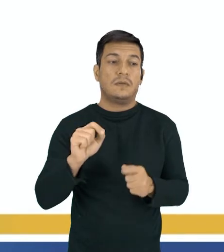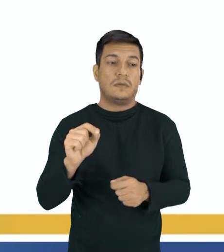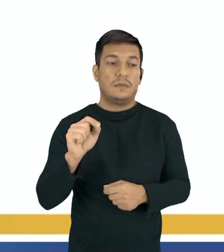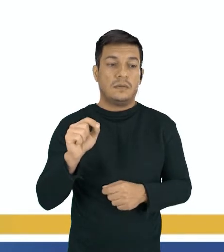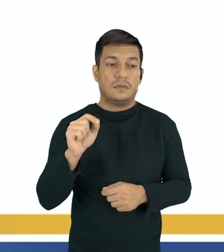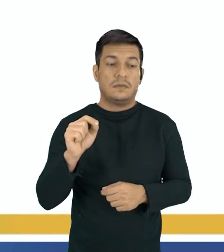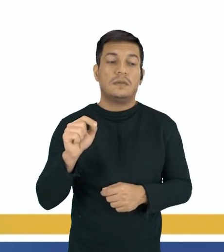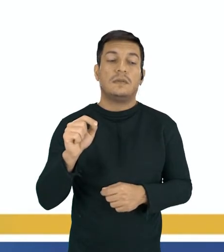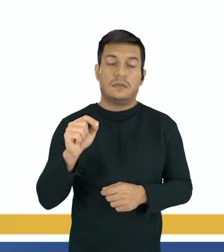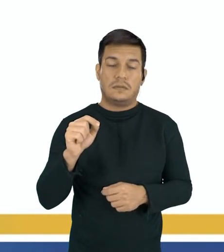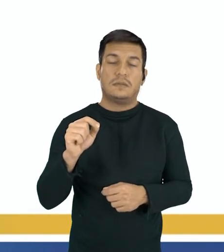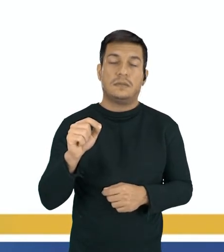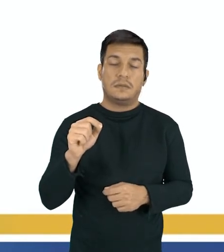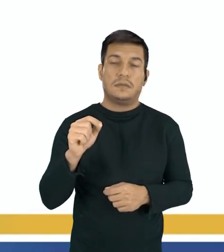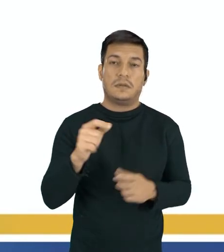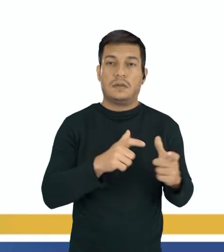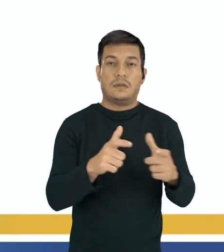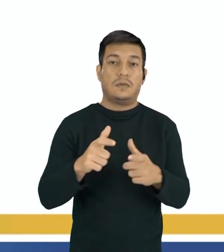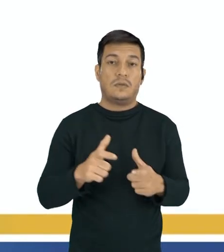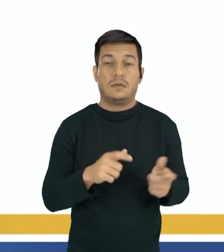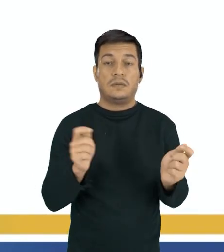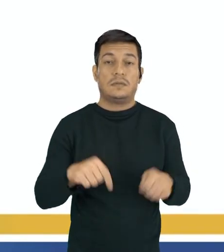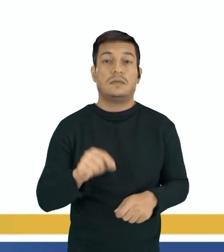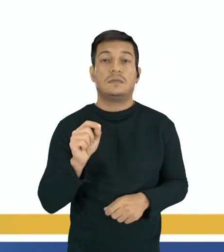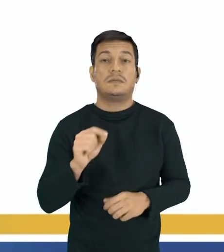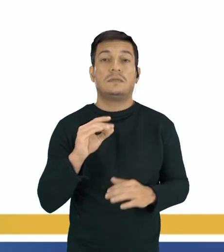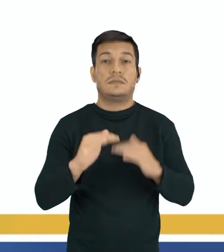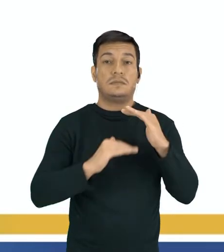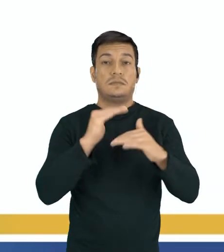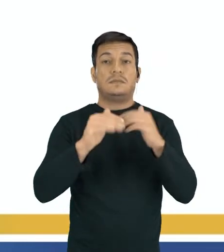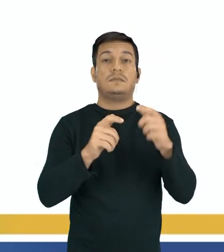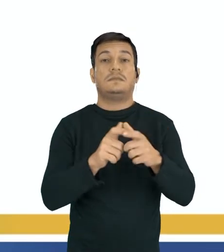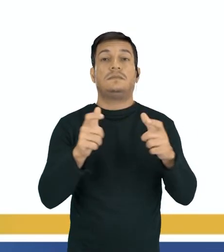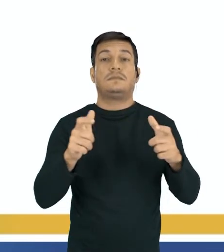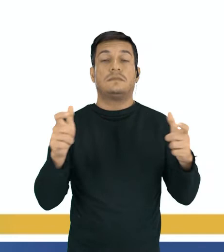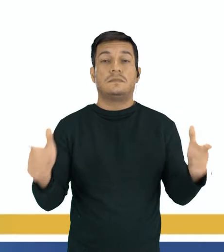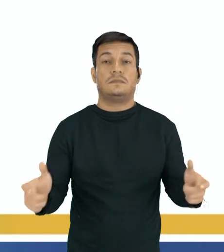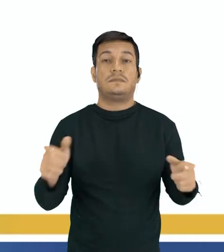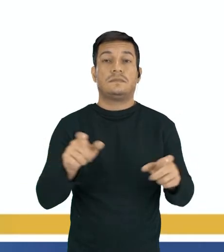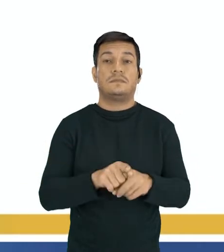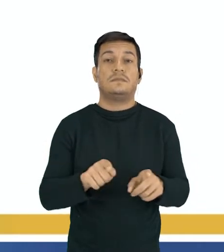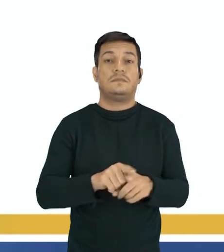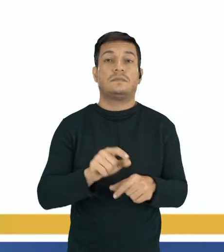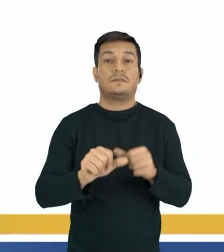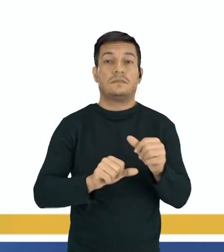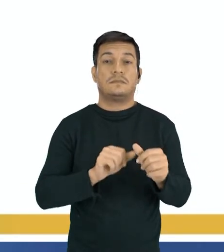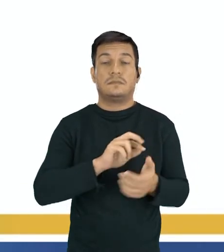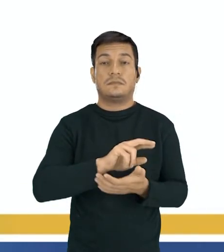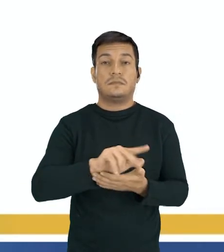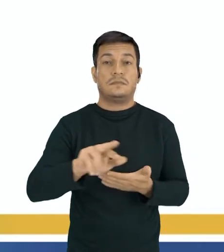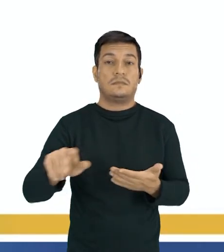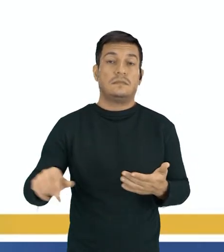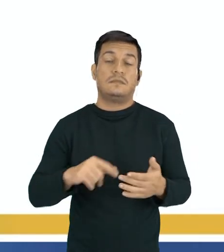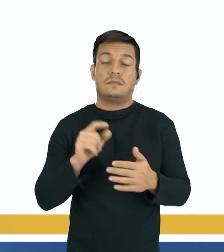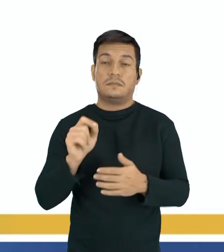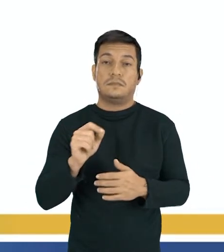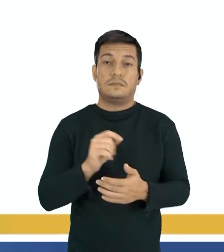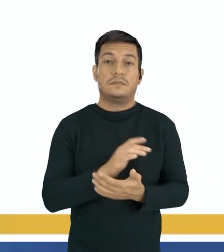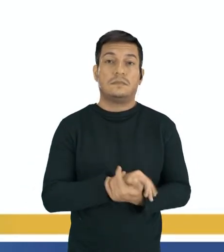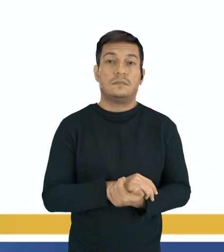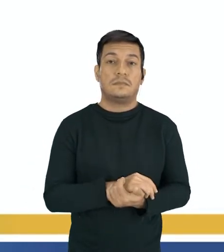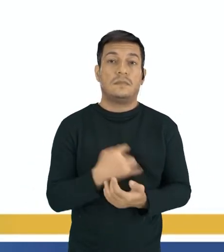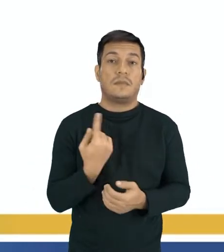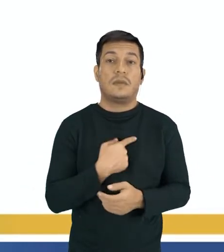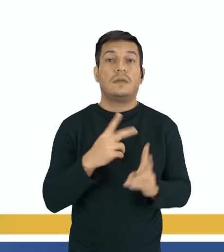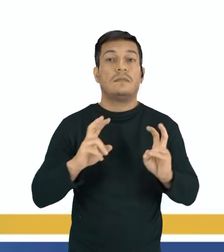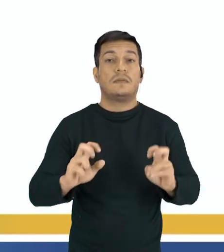cada vez mais para outros locais, permitindo o crescimento e a distribuição maior desses indivíduos. E a